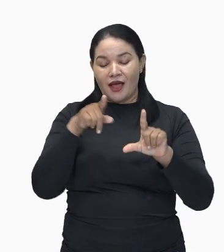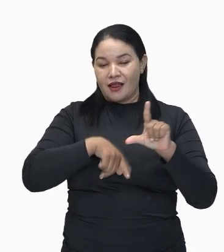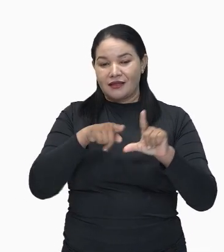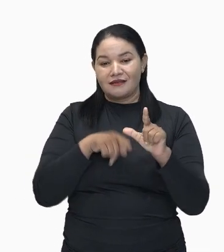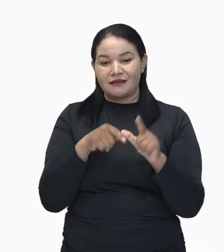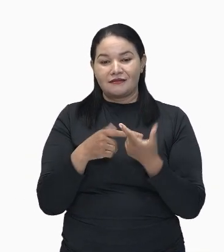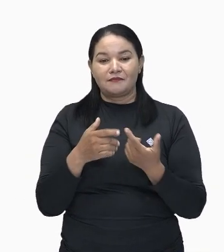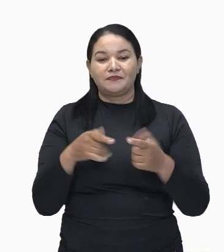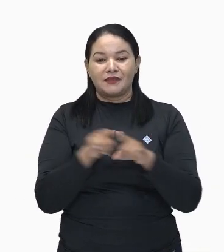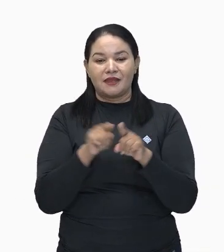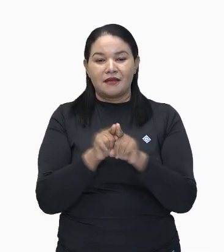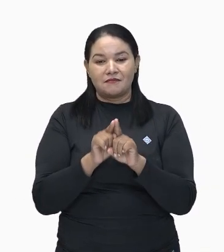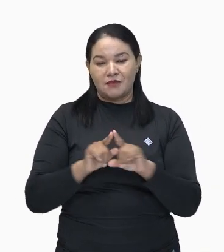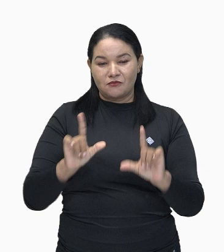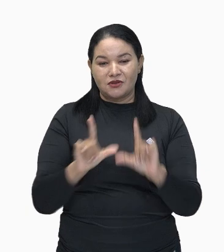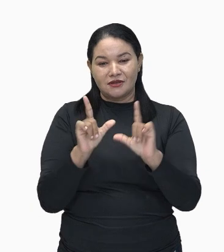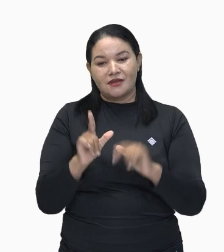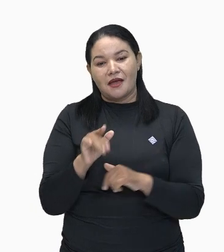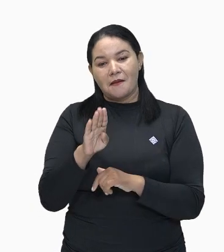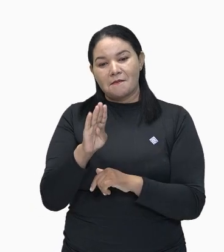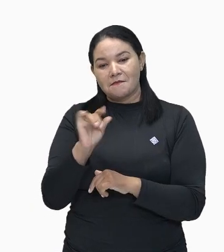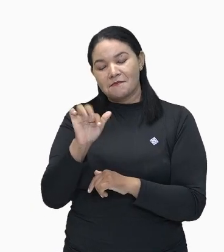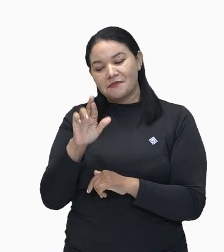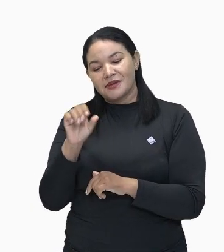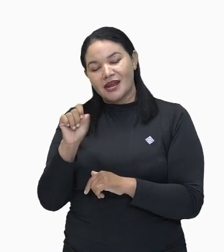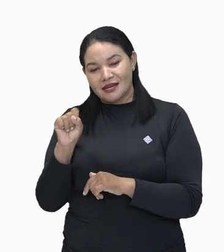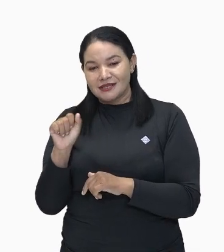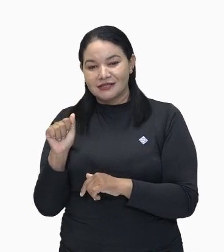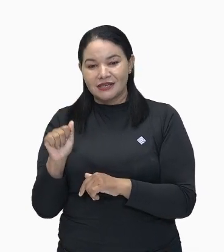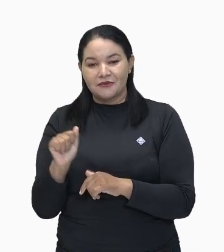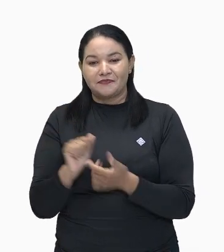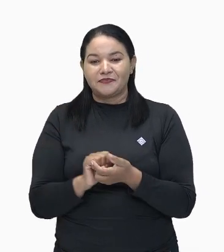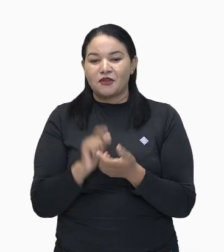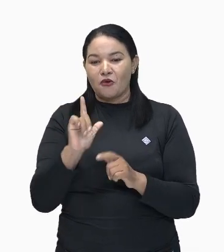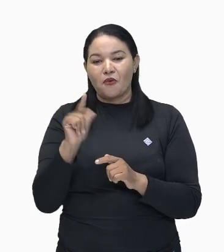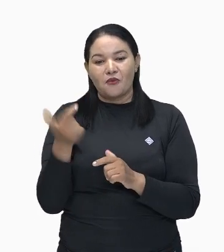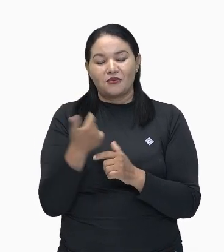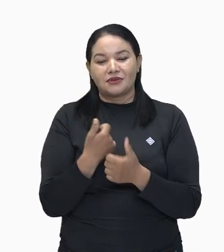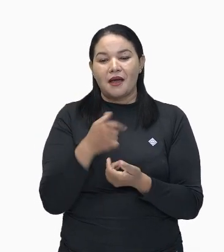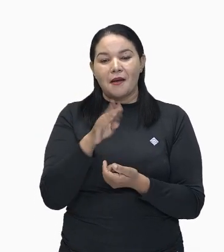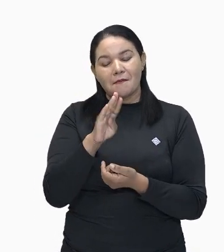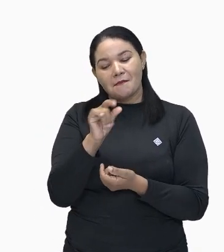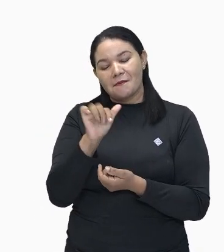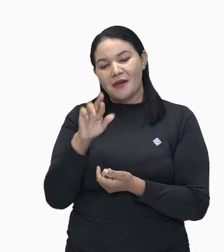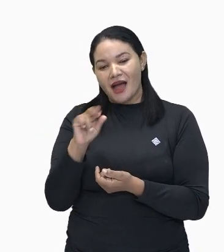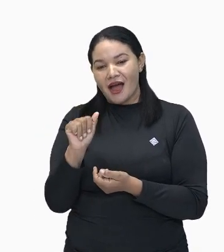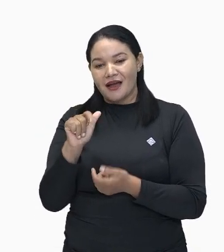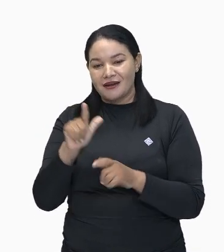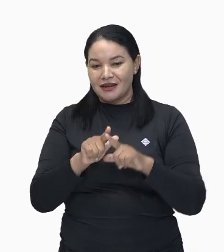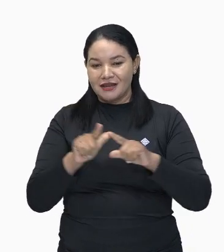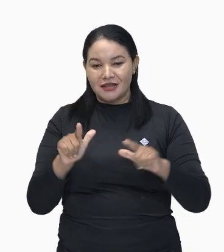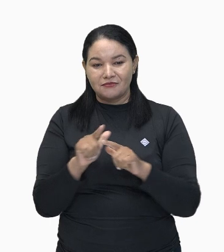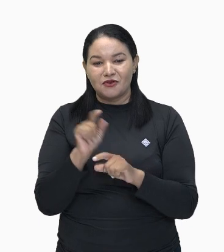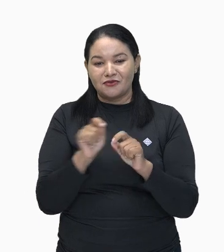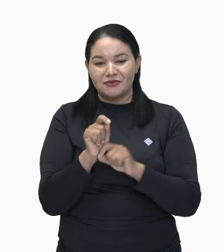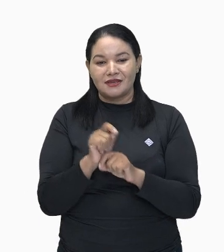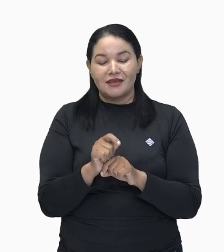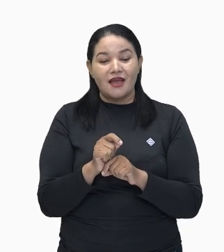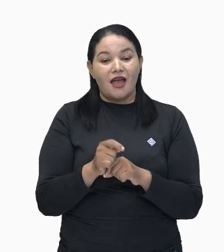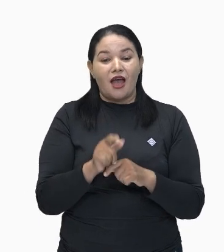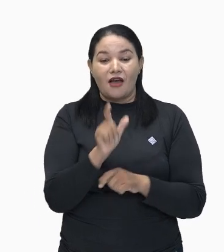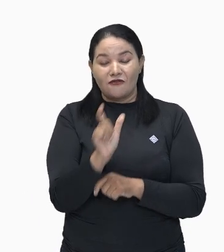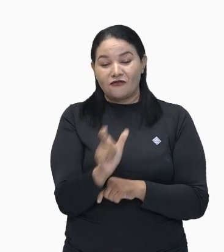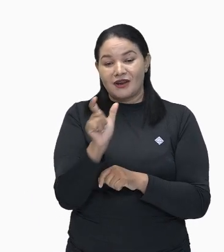uma Brasa, Mora, Barralinha, Pé Papo Firme, Ficar pra Tia, que quer dizer não